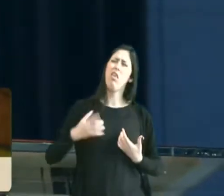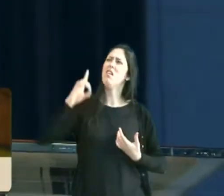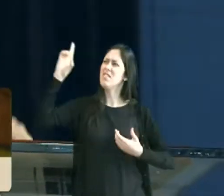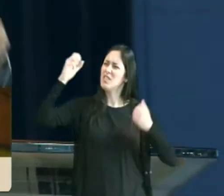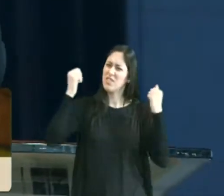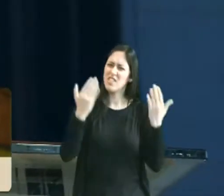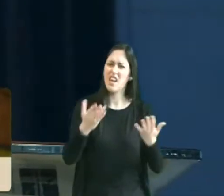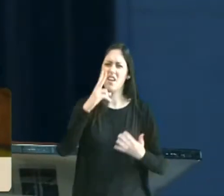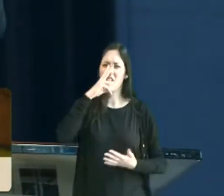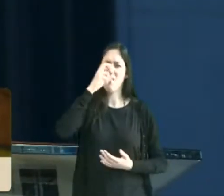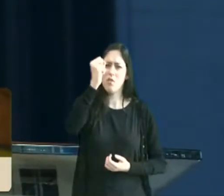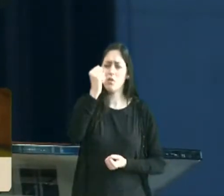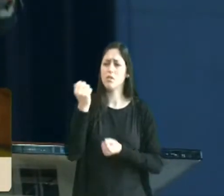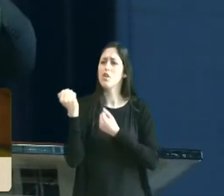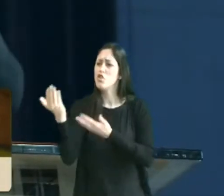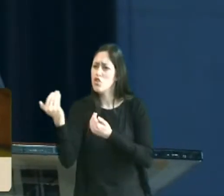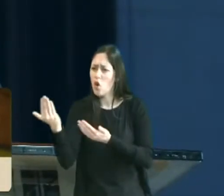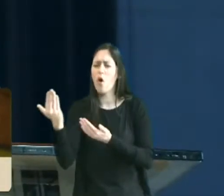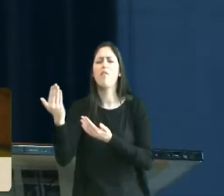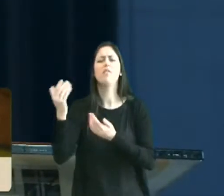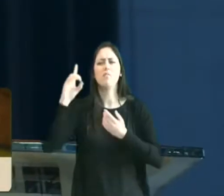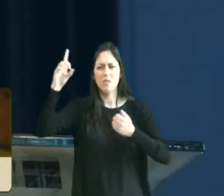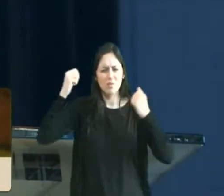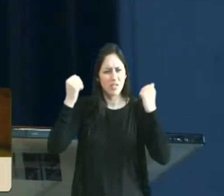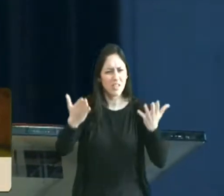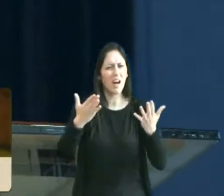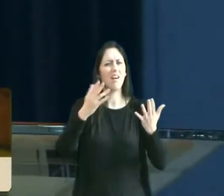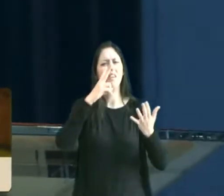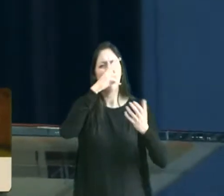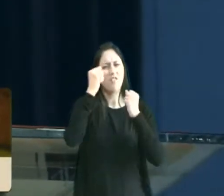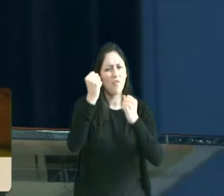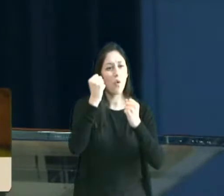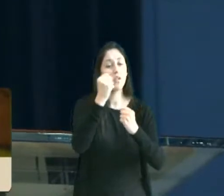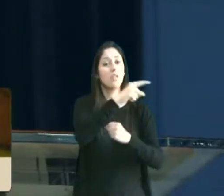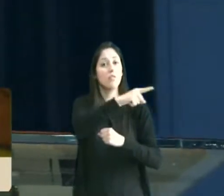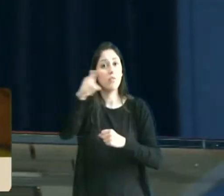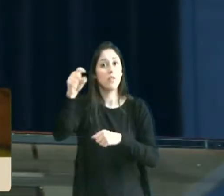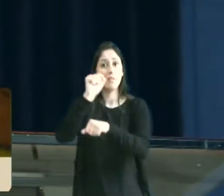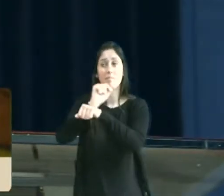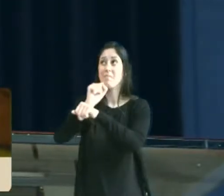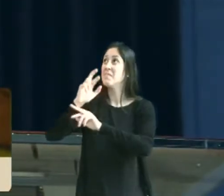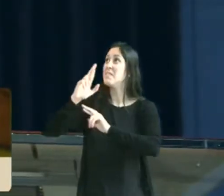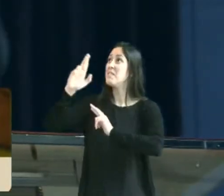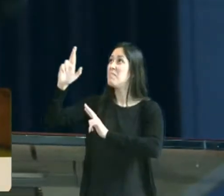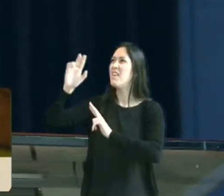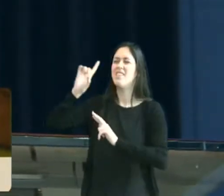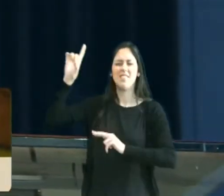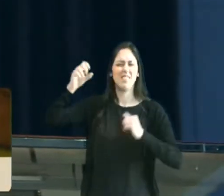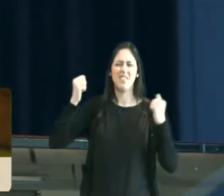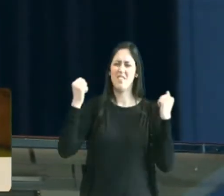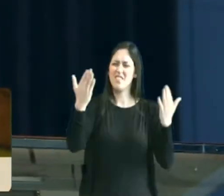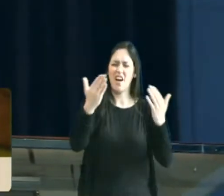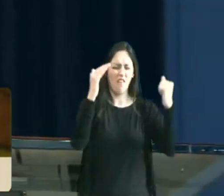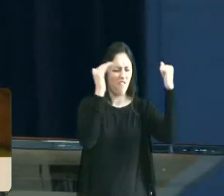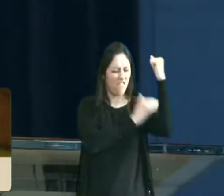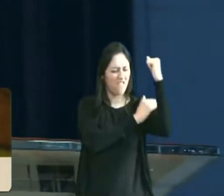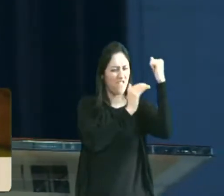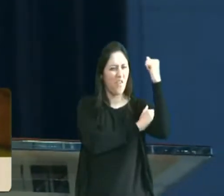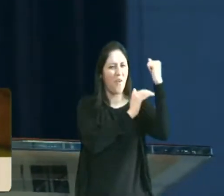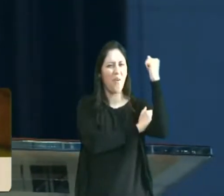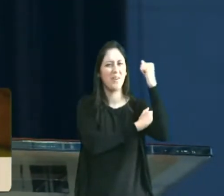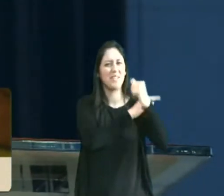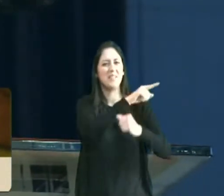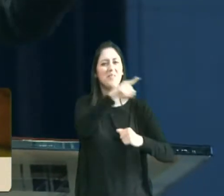e se fadigam, os moços de exaustos caem, mas os que esperam no Senhor renovarão as suas forças, subirão com